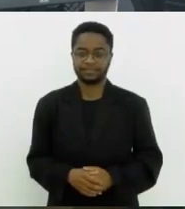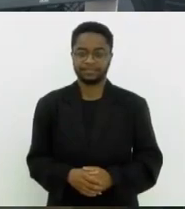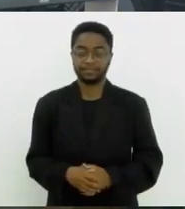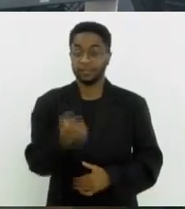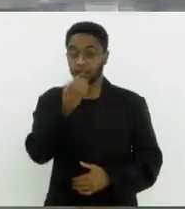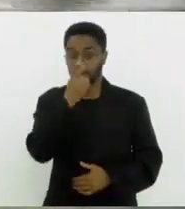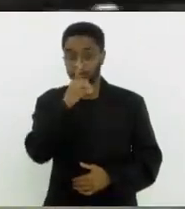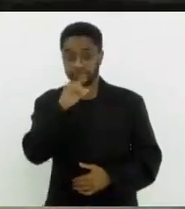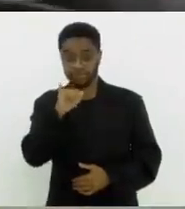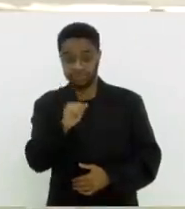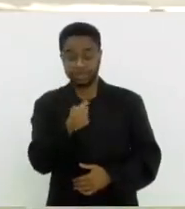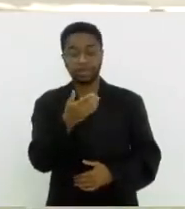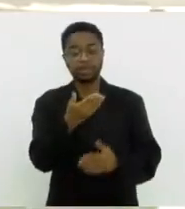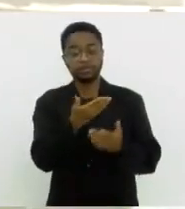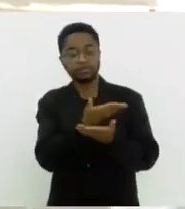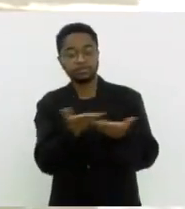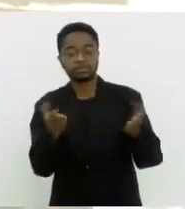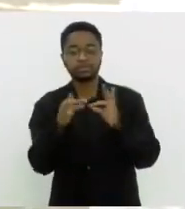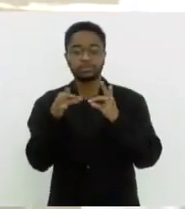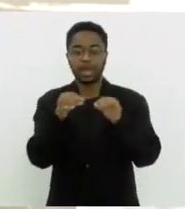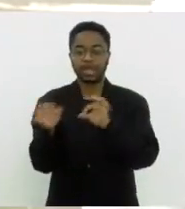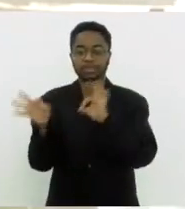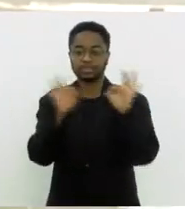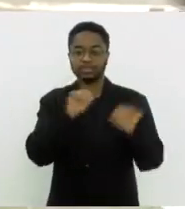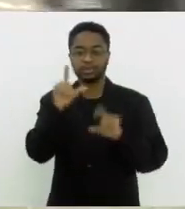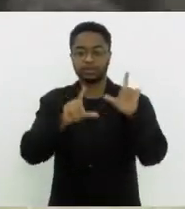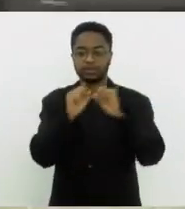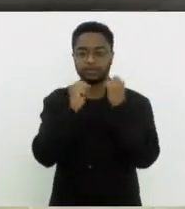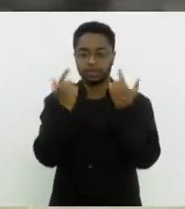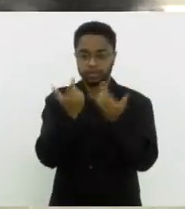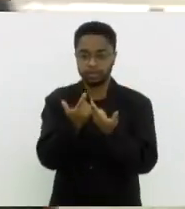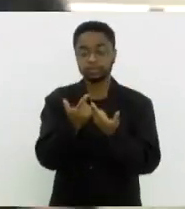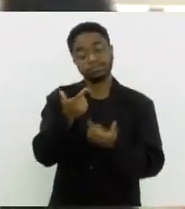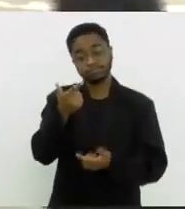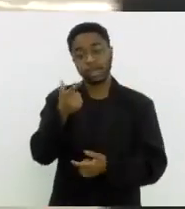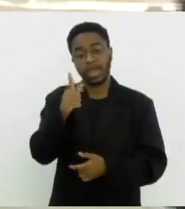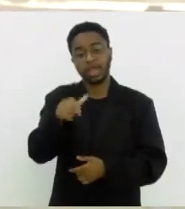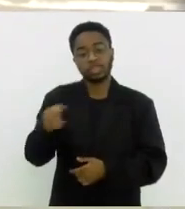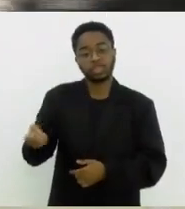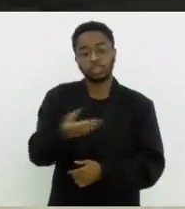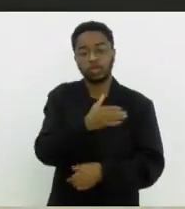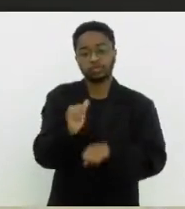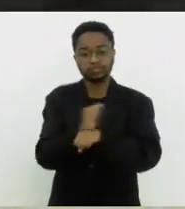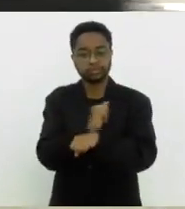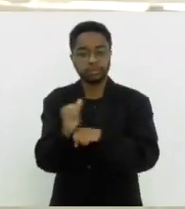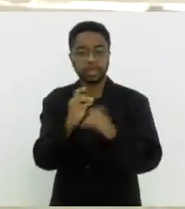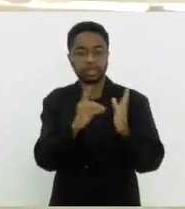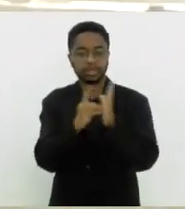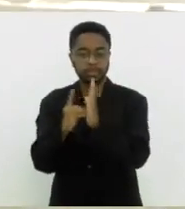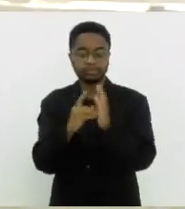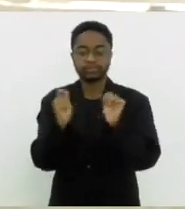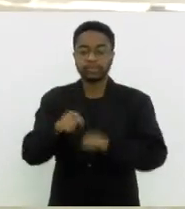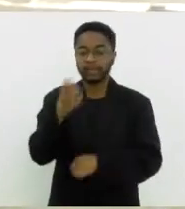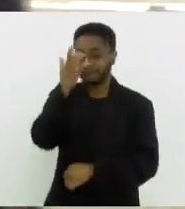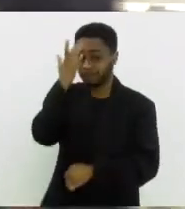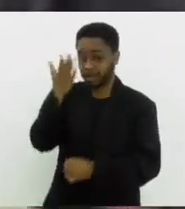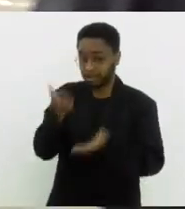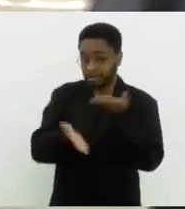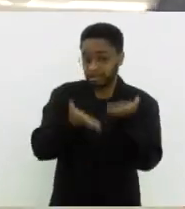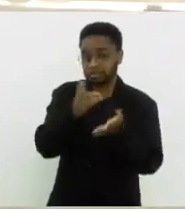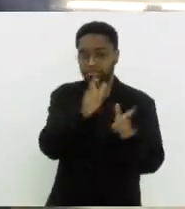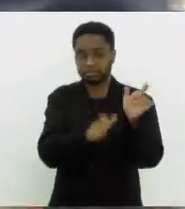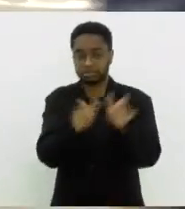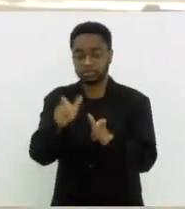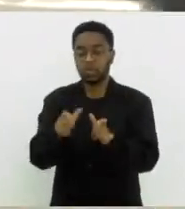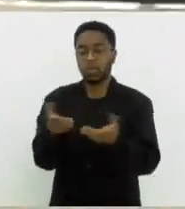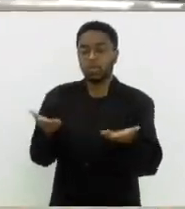Bom dia, Potira. Bom dia a todos que acompanham a TV Alerge. É mais uma ferramenta do Detran para facilitar o atendimento ao usuário, né? Quem vai